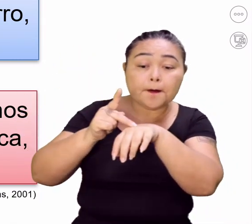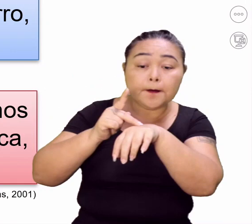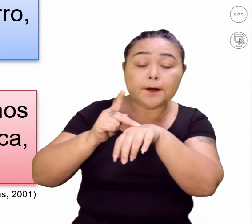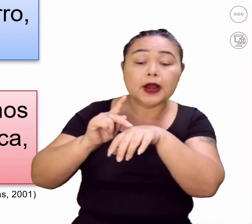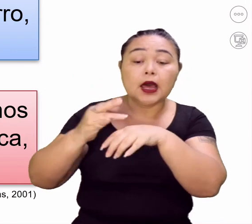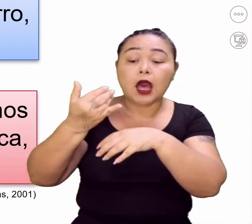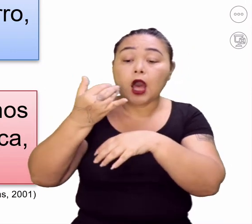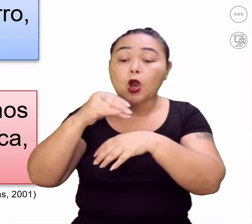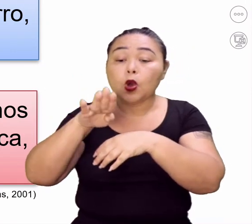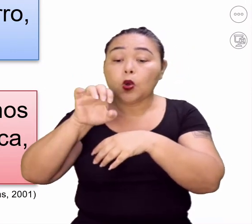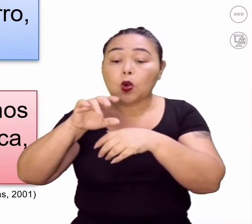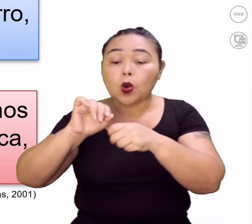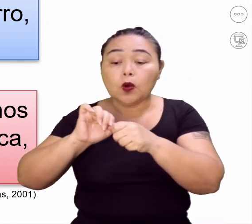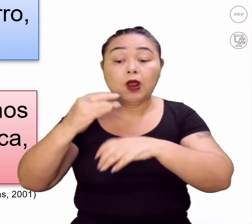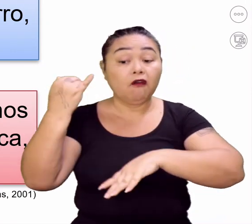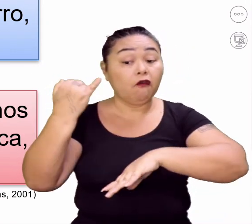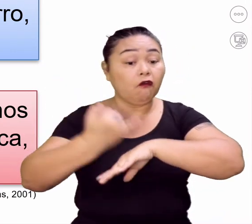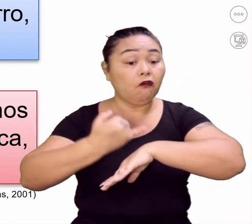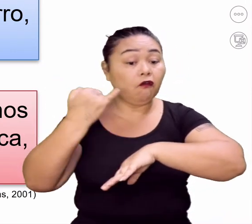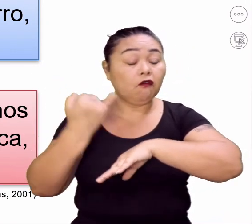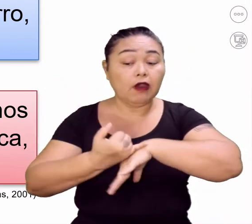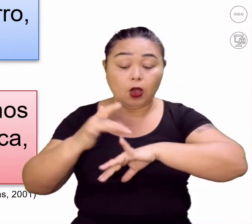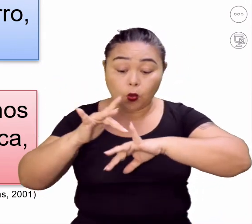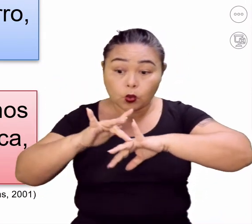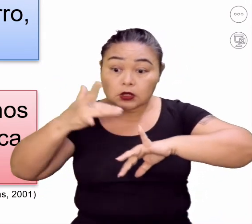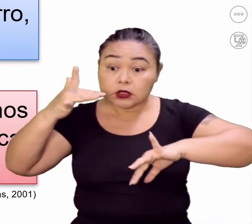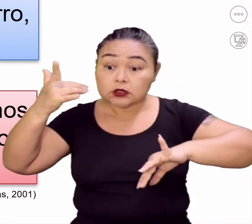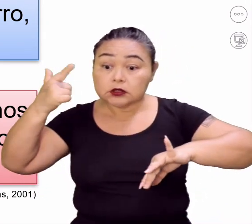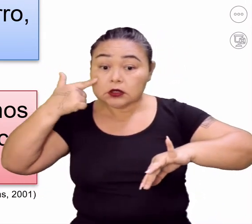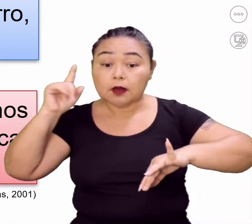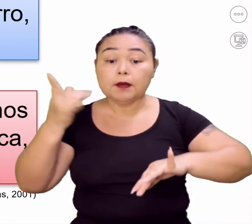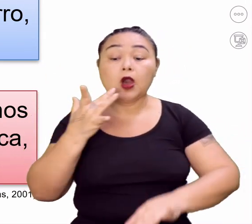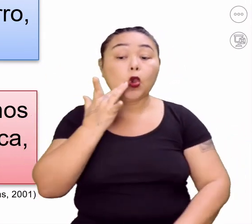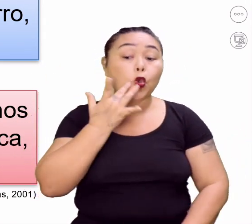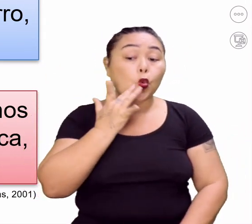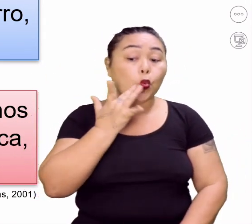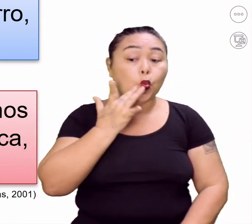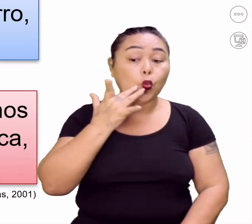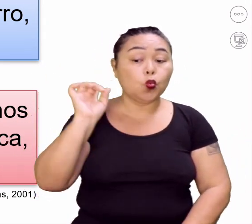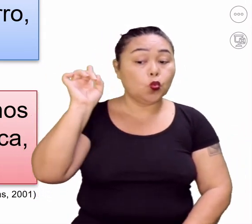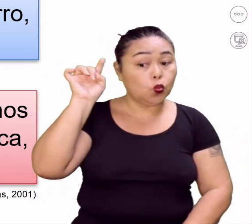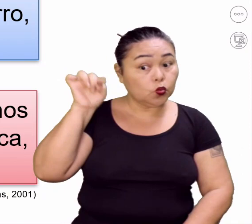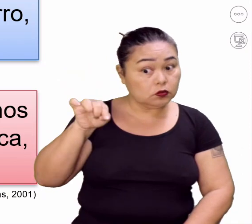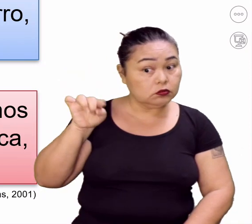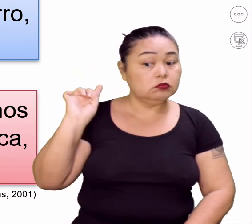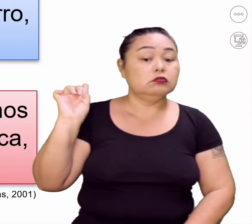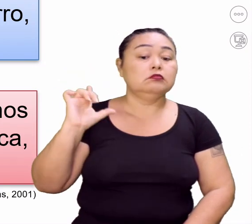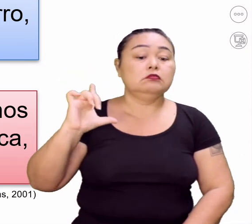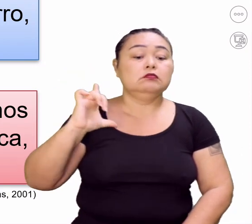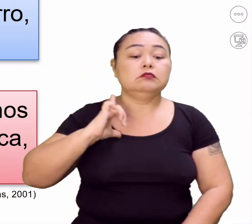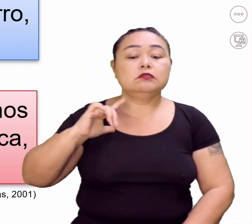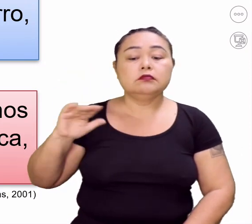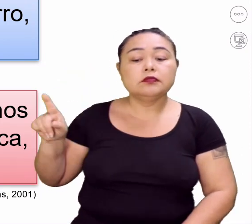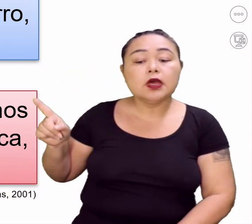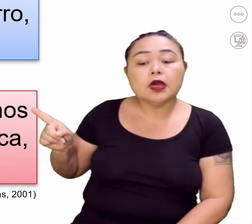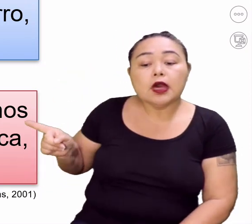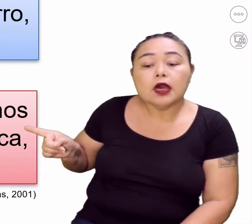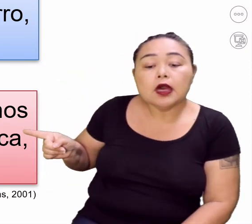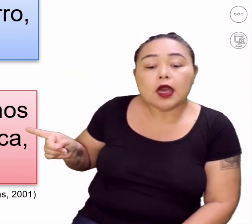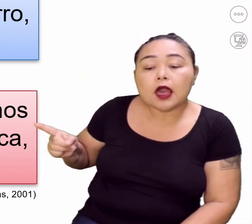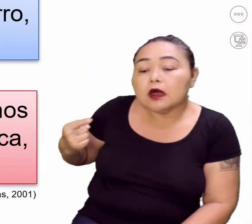ferro, diamante e ouro. Já a bacia sedimentar amazônica apresenta terrenos